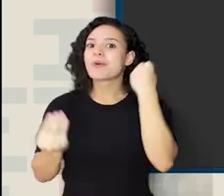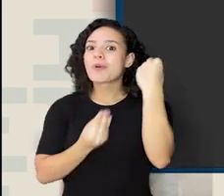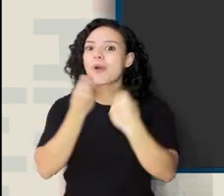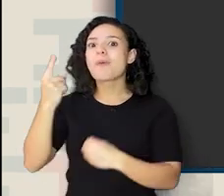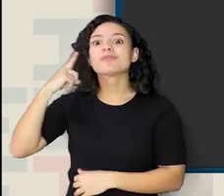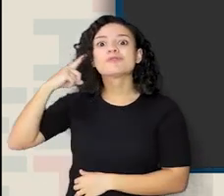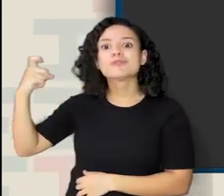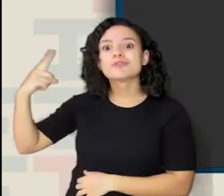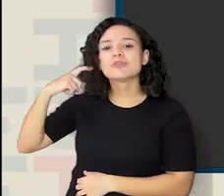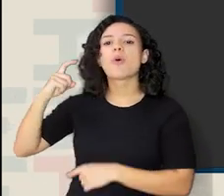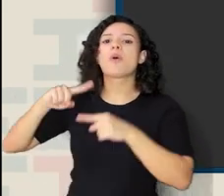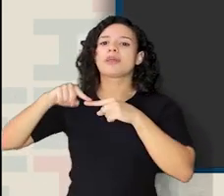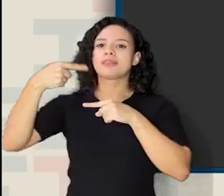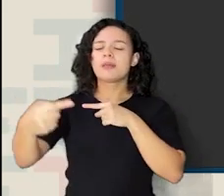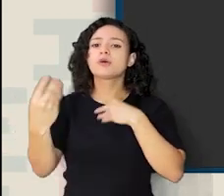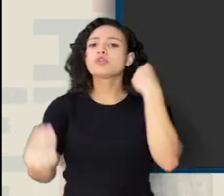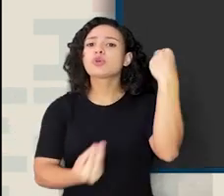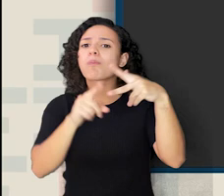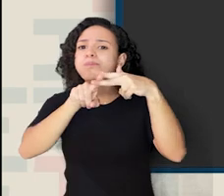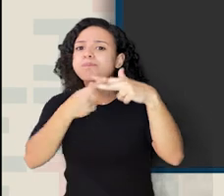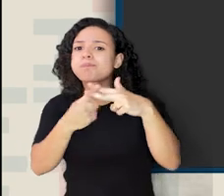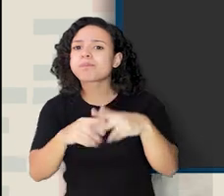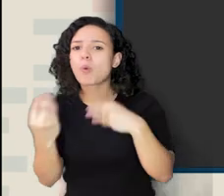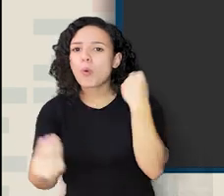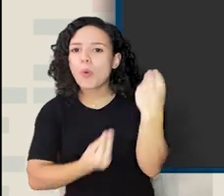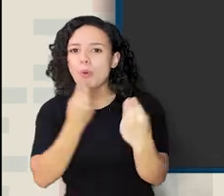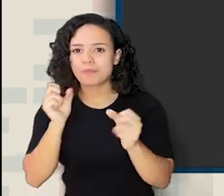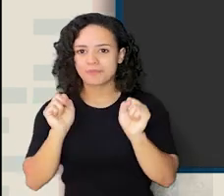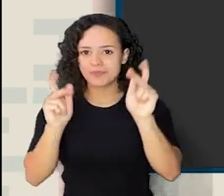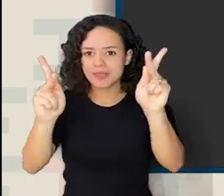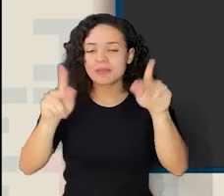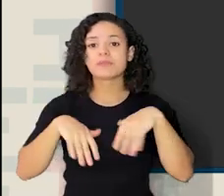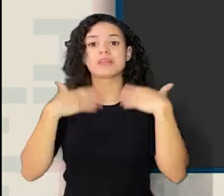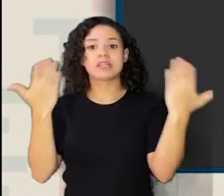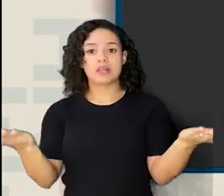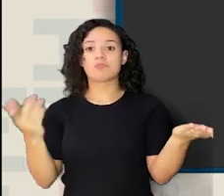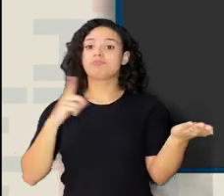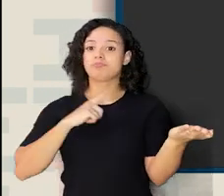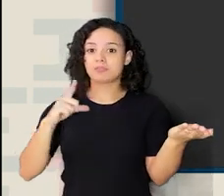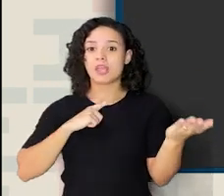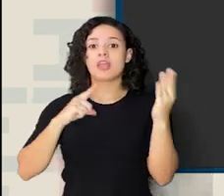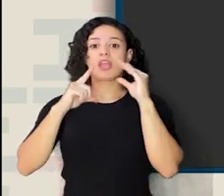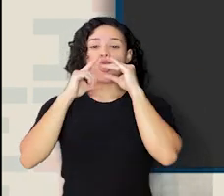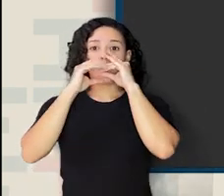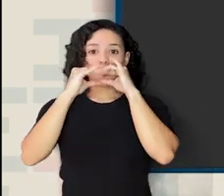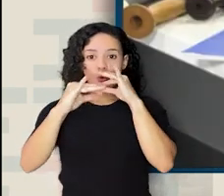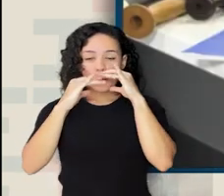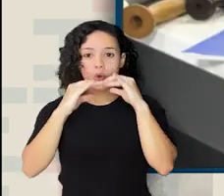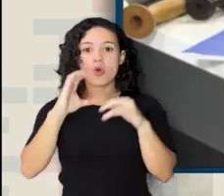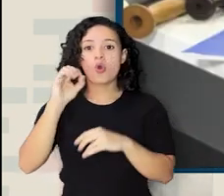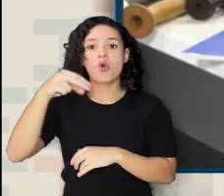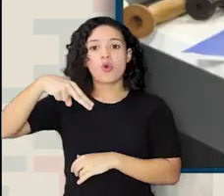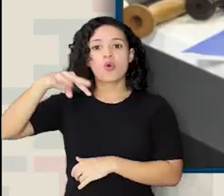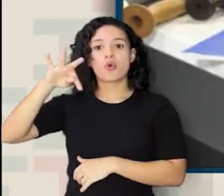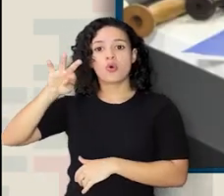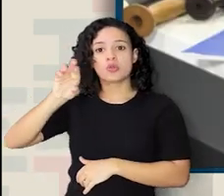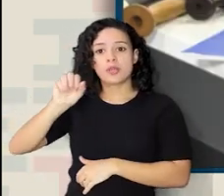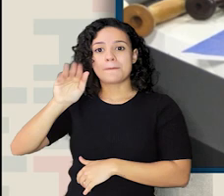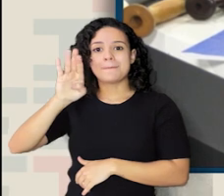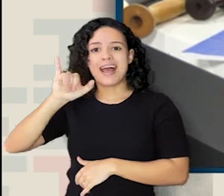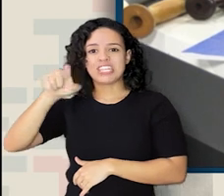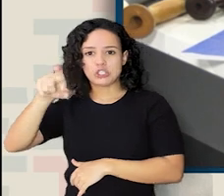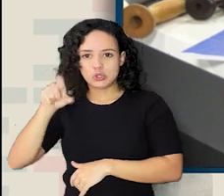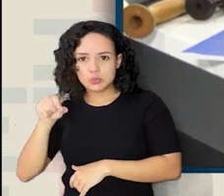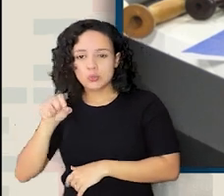exemplificar sonoramente e depois vou falar um pouquinho sobre a extensão, tá bom? Então, temos aí a flauta